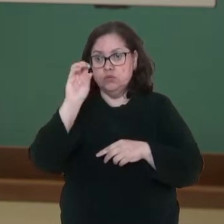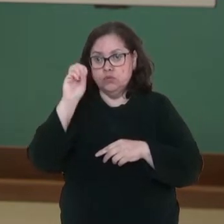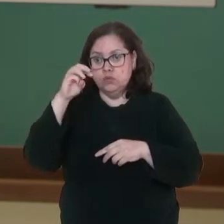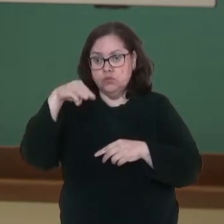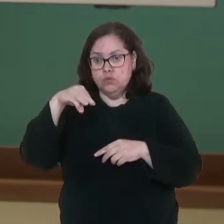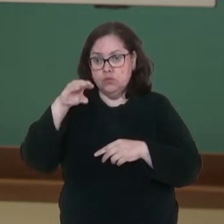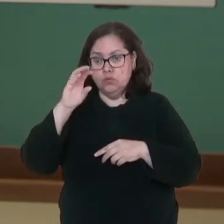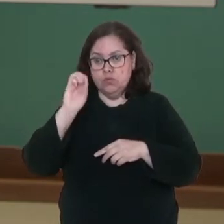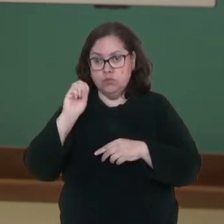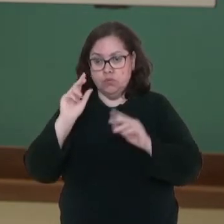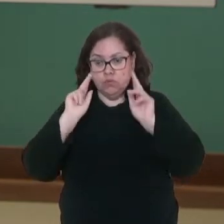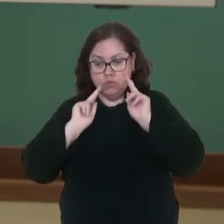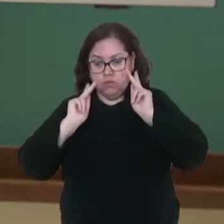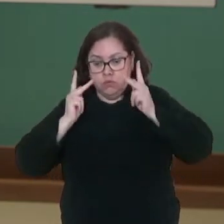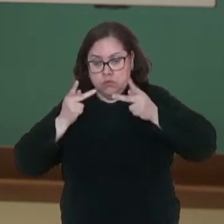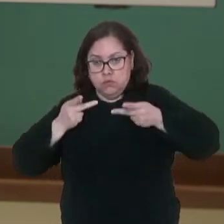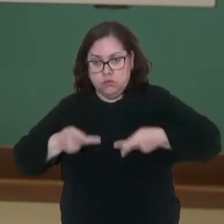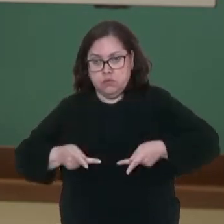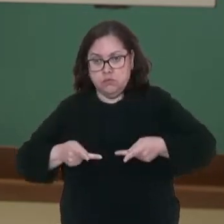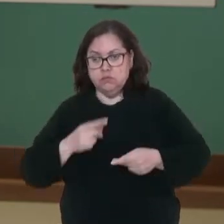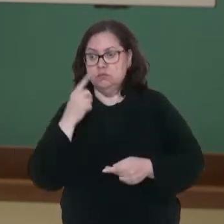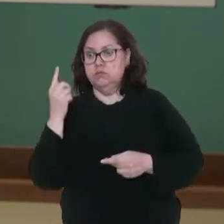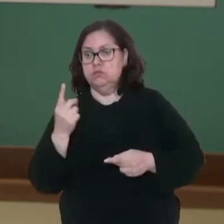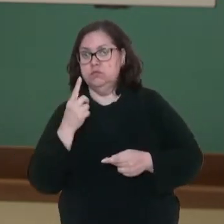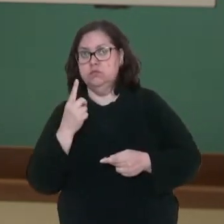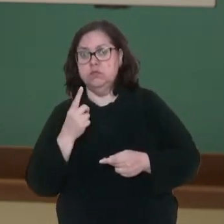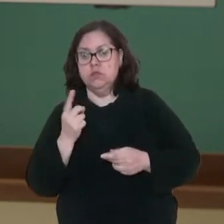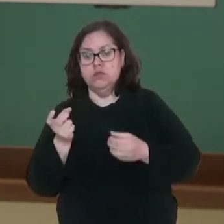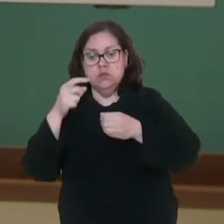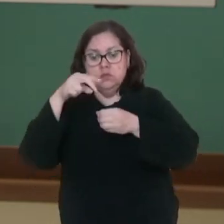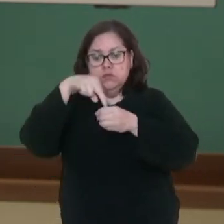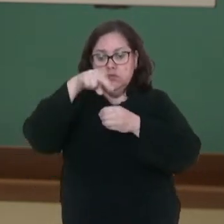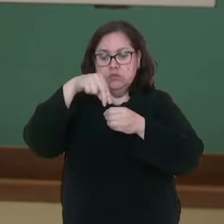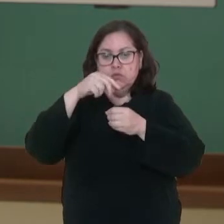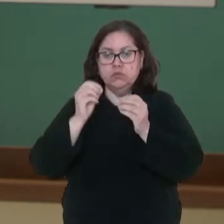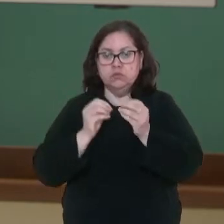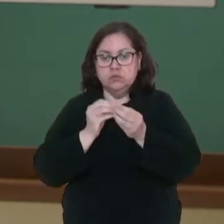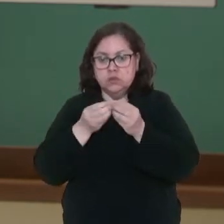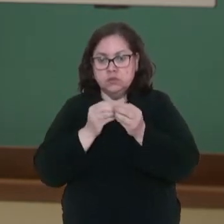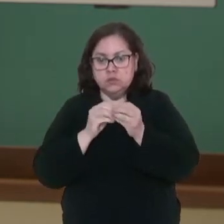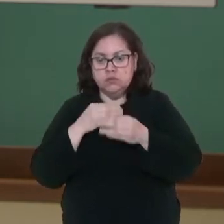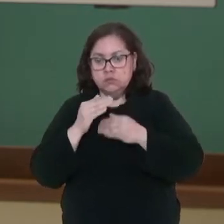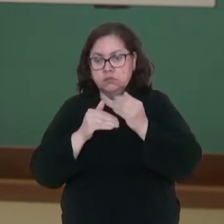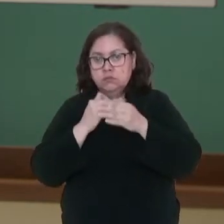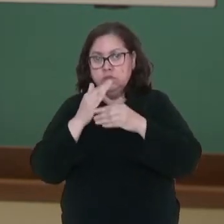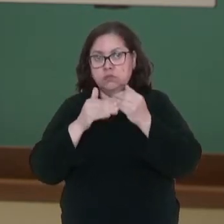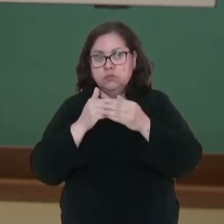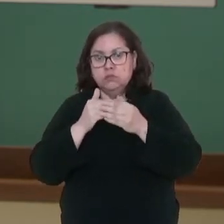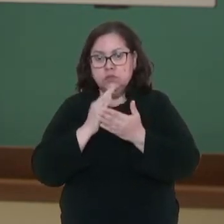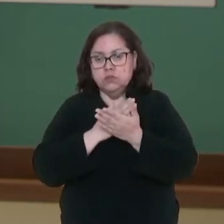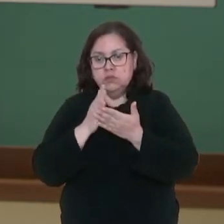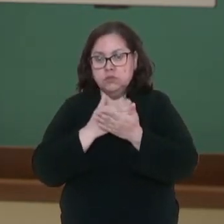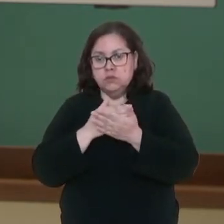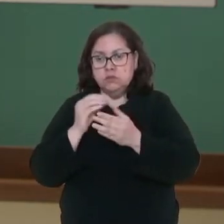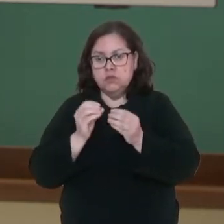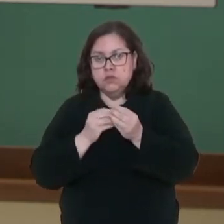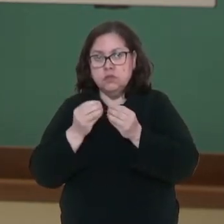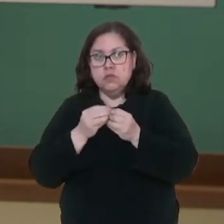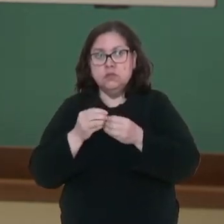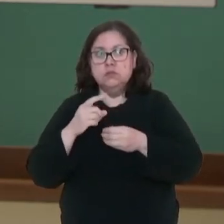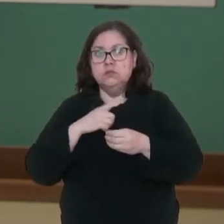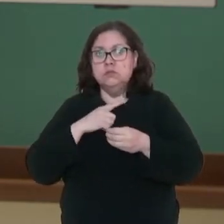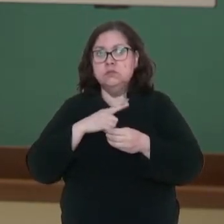Seres humanos são indivíduos que no seu núcleo celular, durante o processo de divisão celular, a